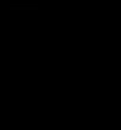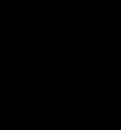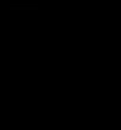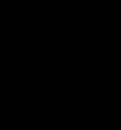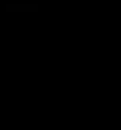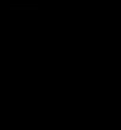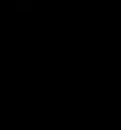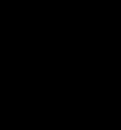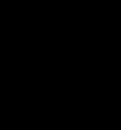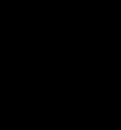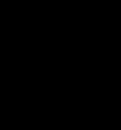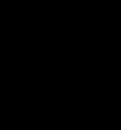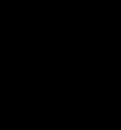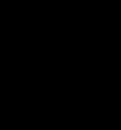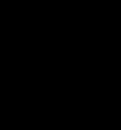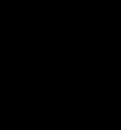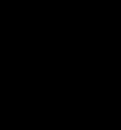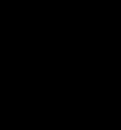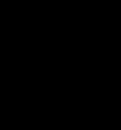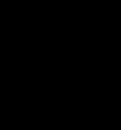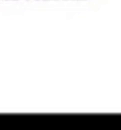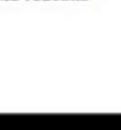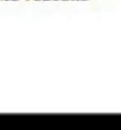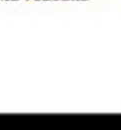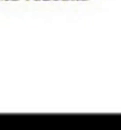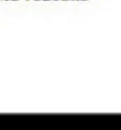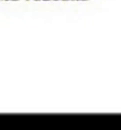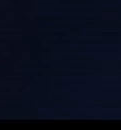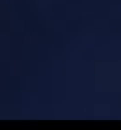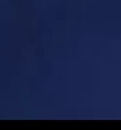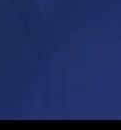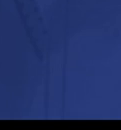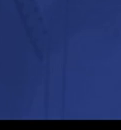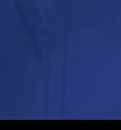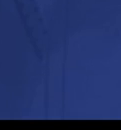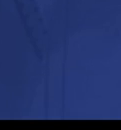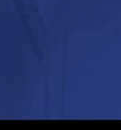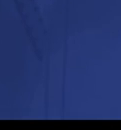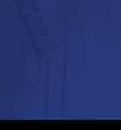dar cadeia. Por você e pelos outros, respeite as leis de trânsito.